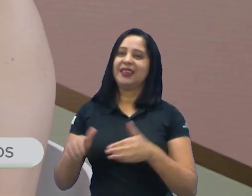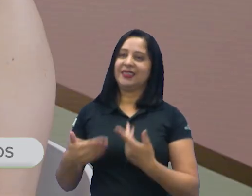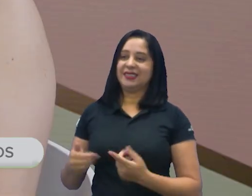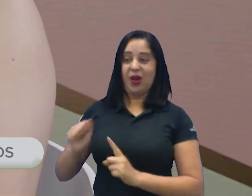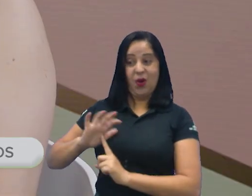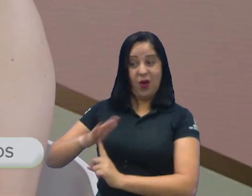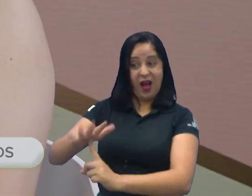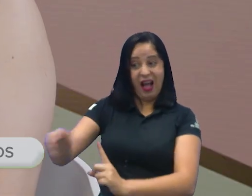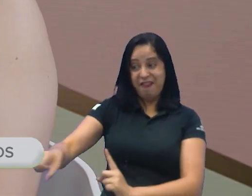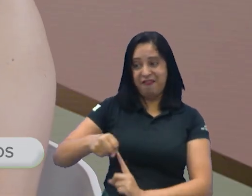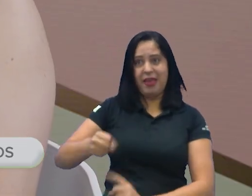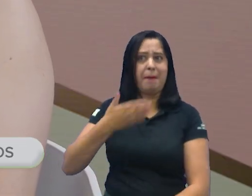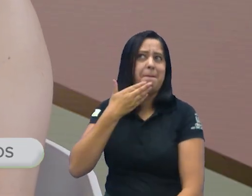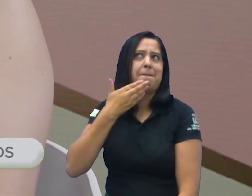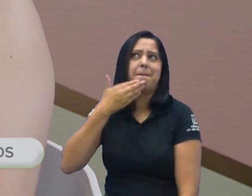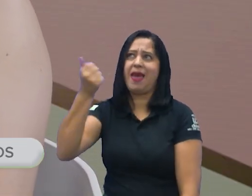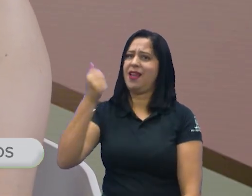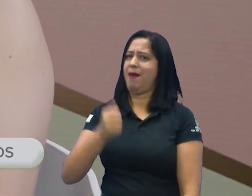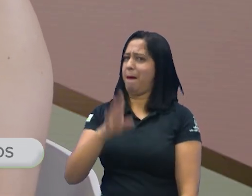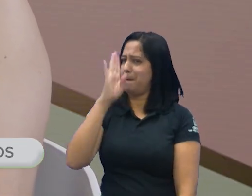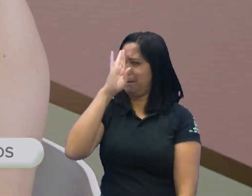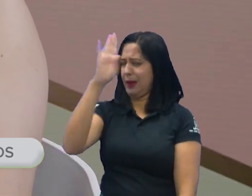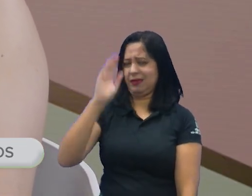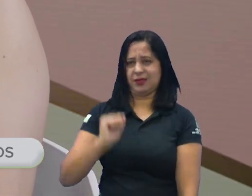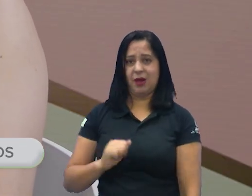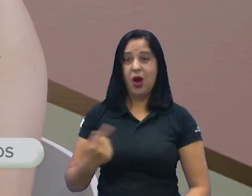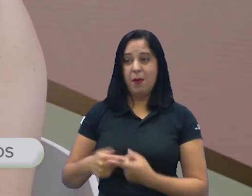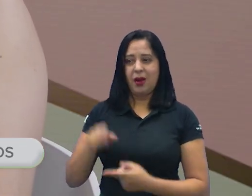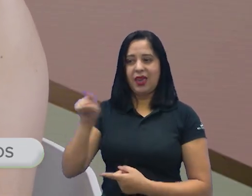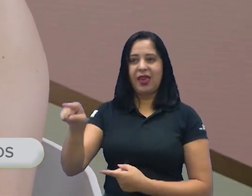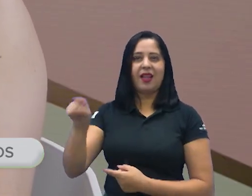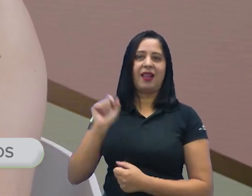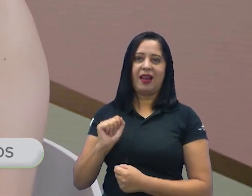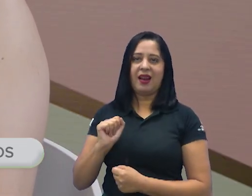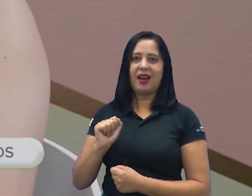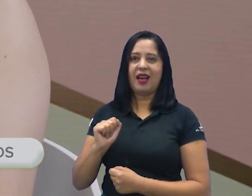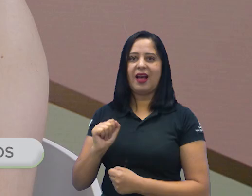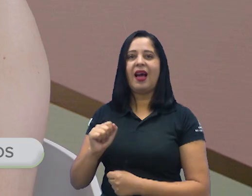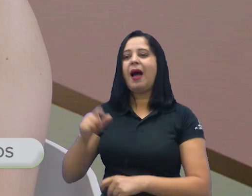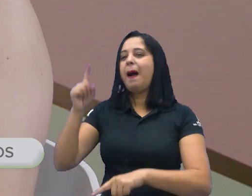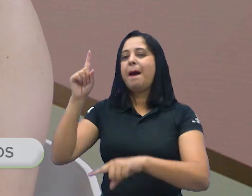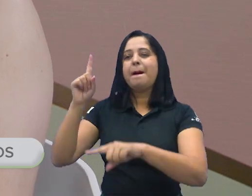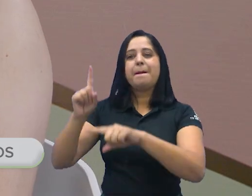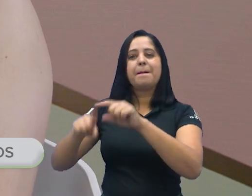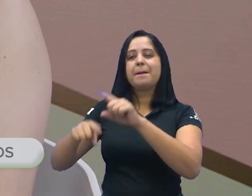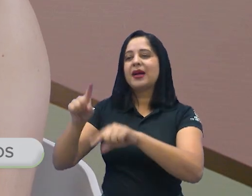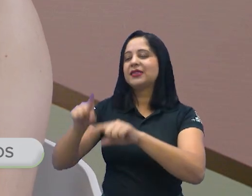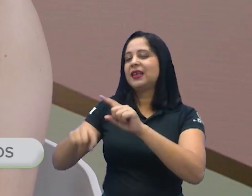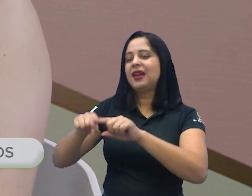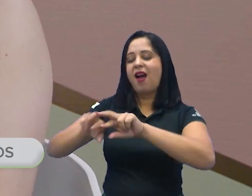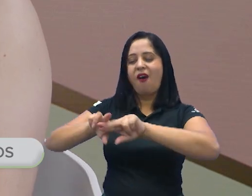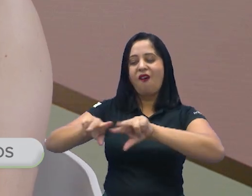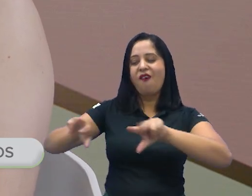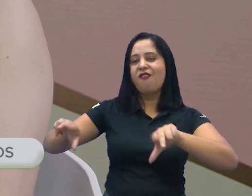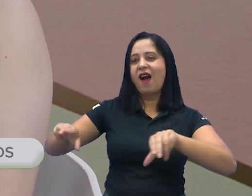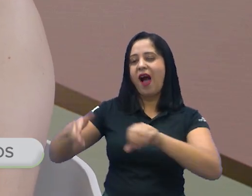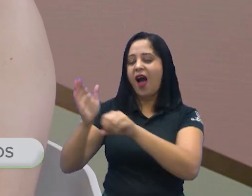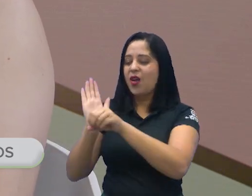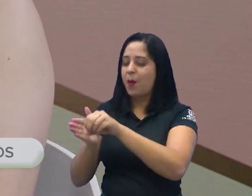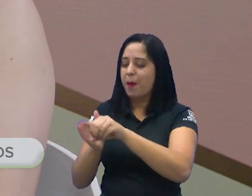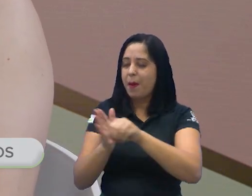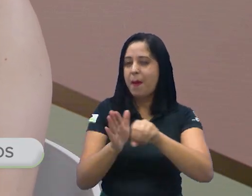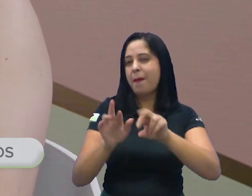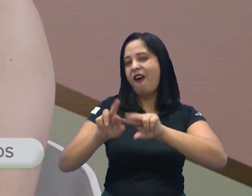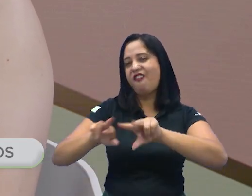primordial. É o ponto de partida. Exatamente. Porque lá a gente vai estar ali com todas as cores necessárias, todas as vitaminas e